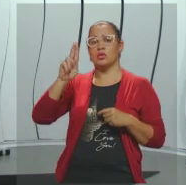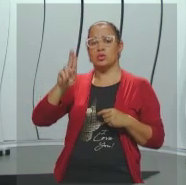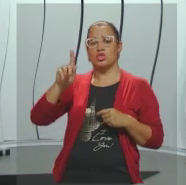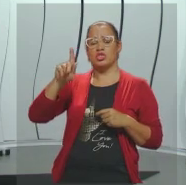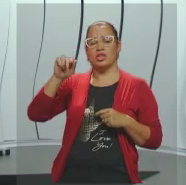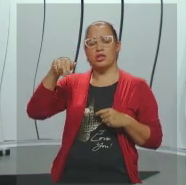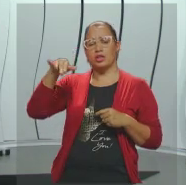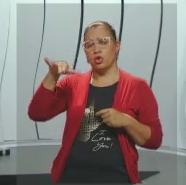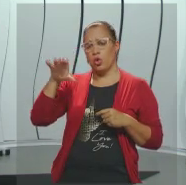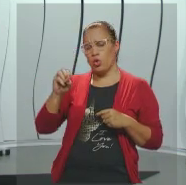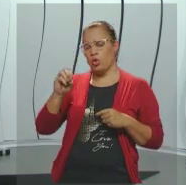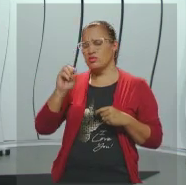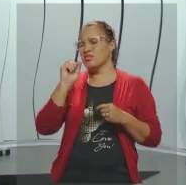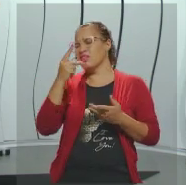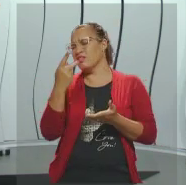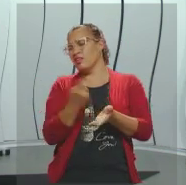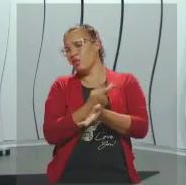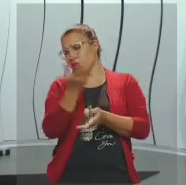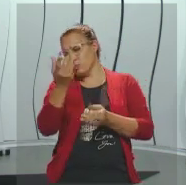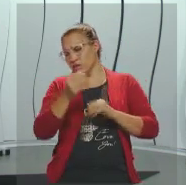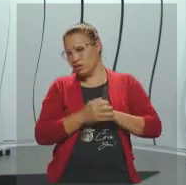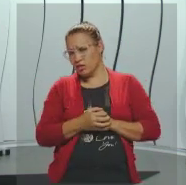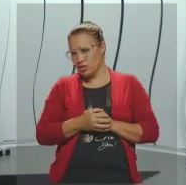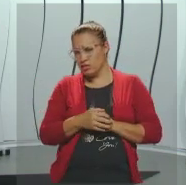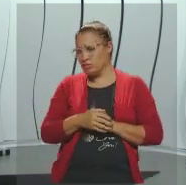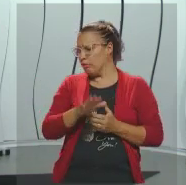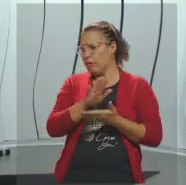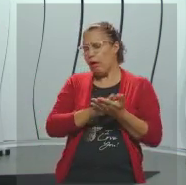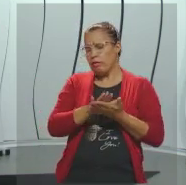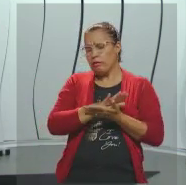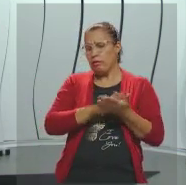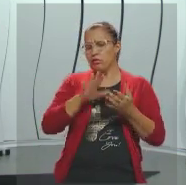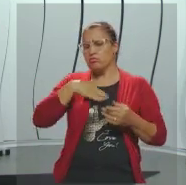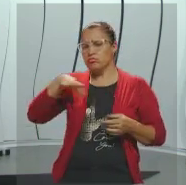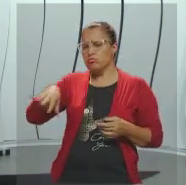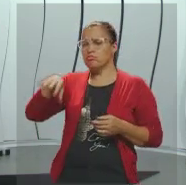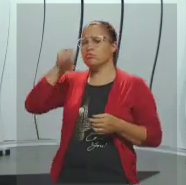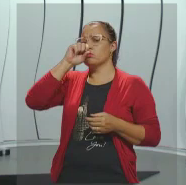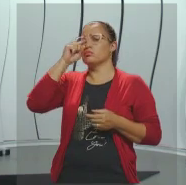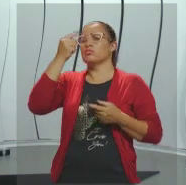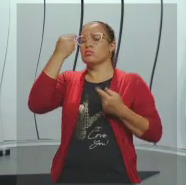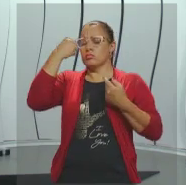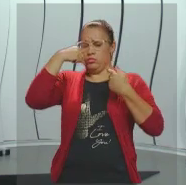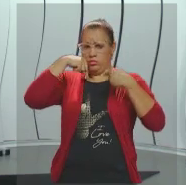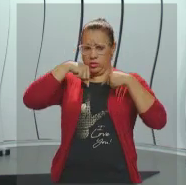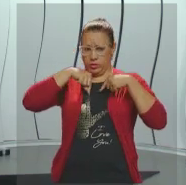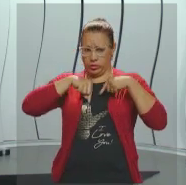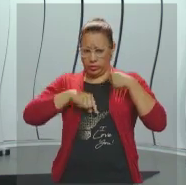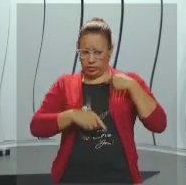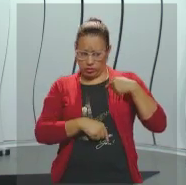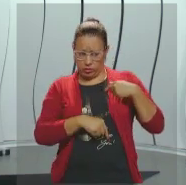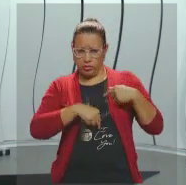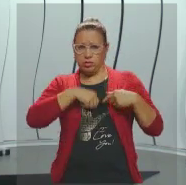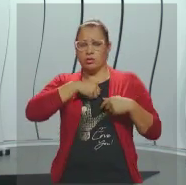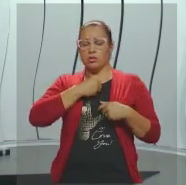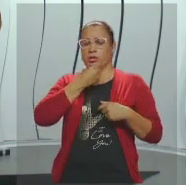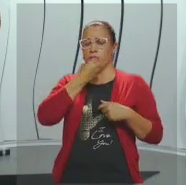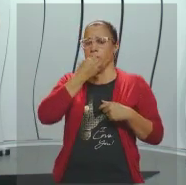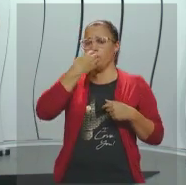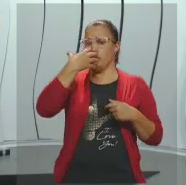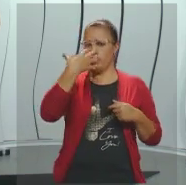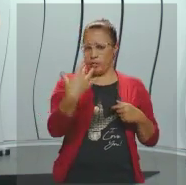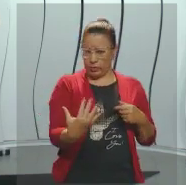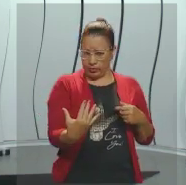se perguntar, mas o que vai acontecer com o nitrogênio? Nada, o nitrogênio entrou, vai chegar lá nos alvéolos, vai voltar e vai sair do jeito que